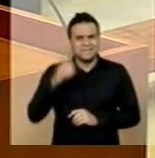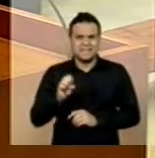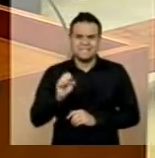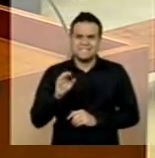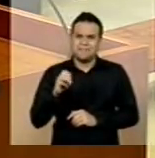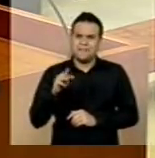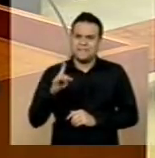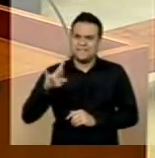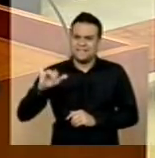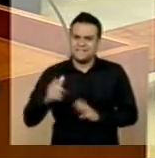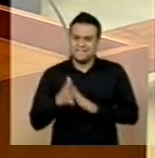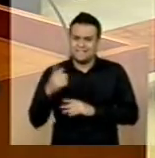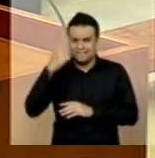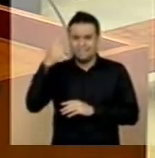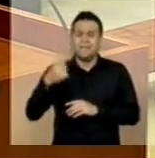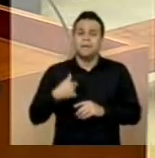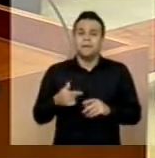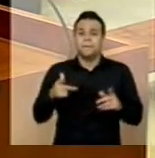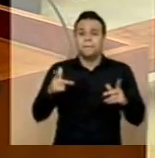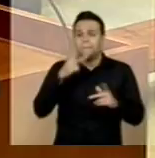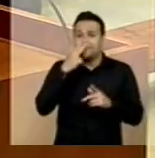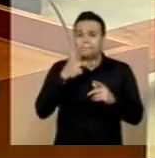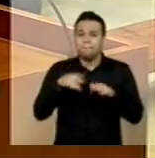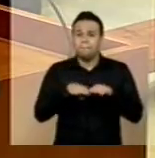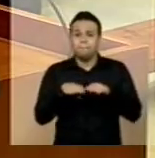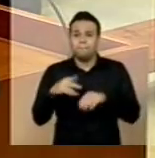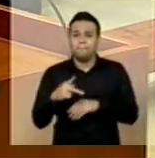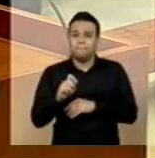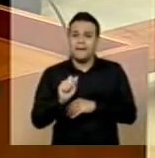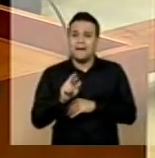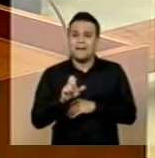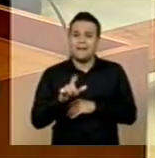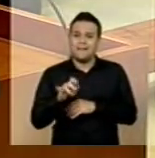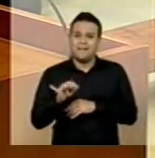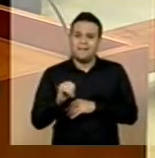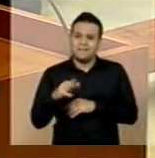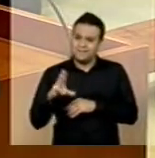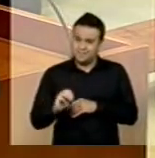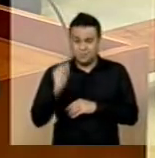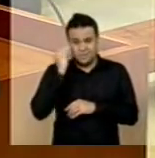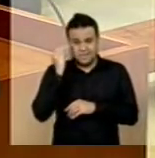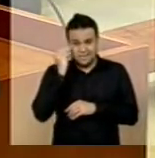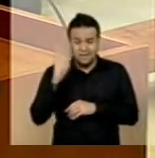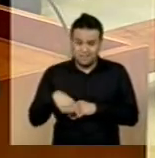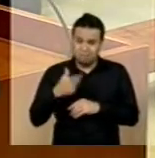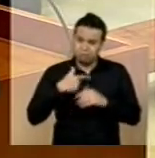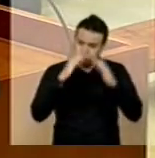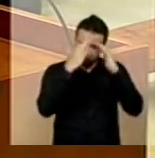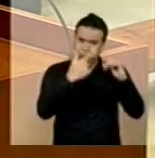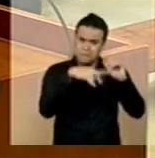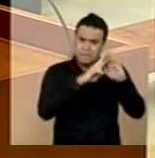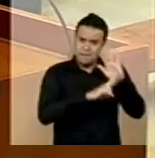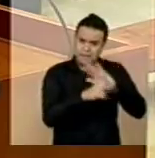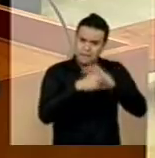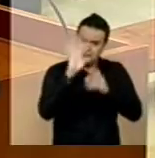para que não se diga que se busca uma ideia de paralelismo. Não, o que se busca é a obediência a uma regra na Constituição